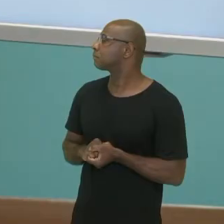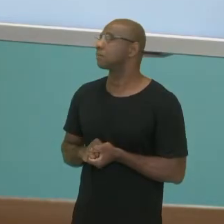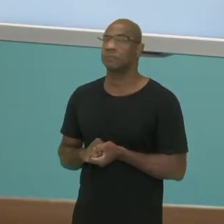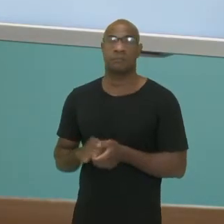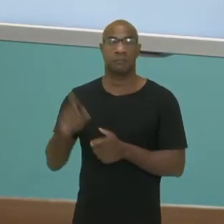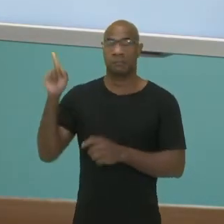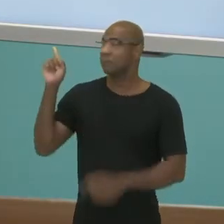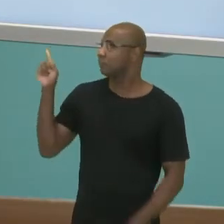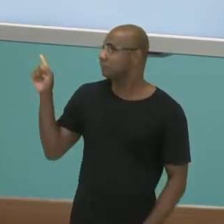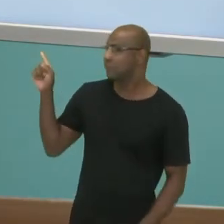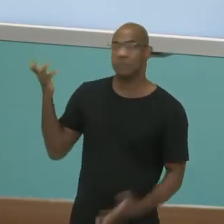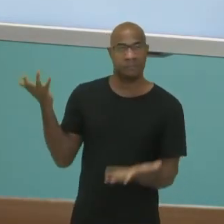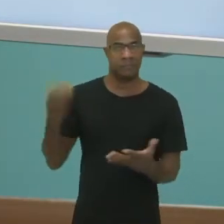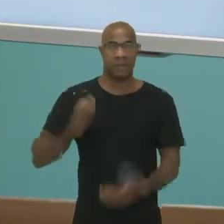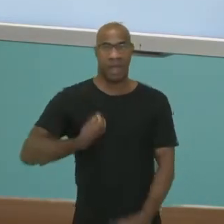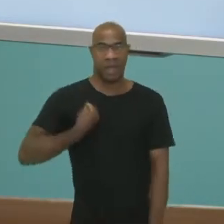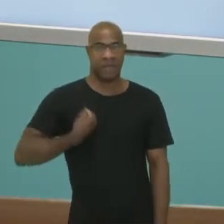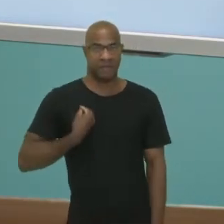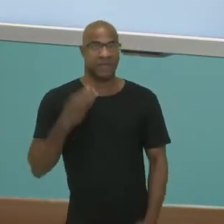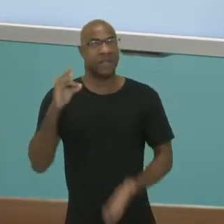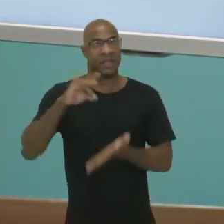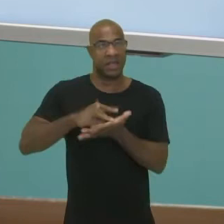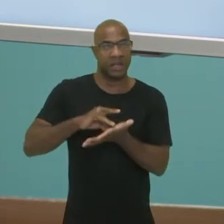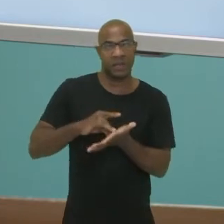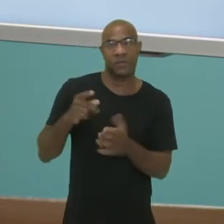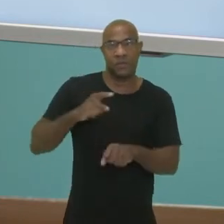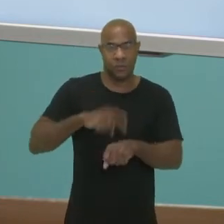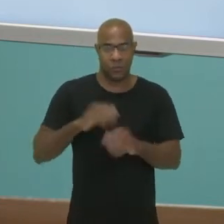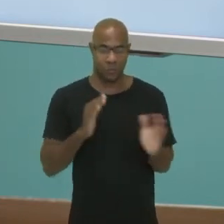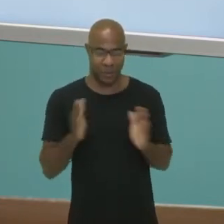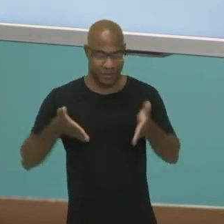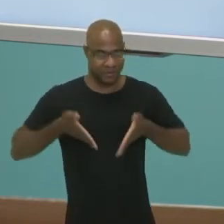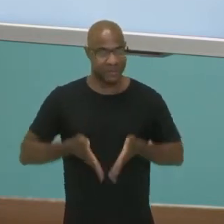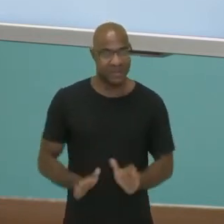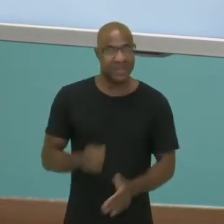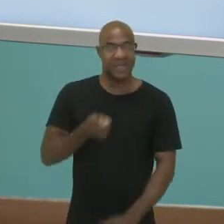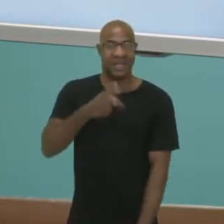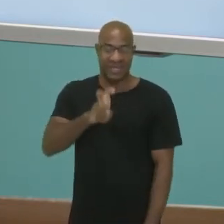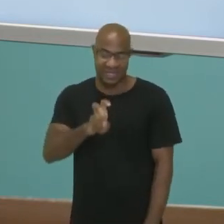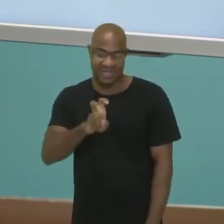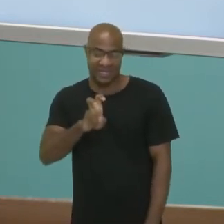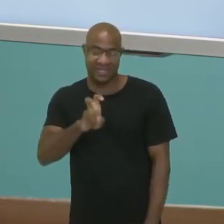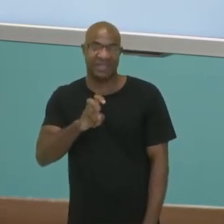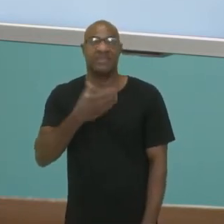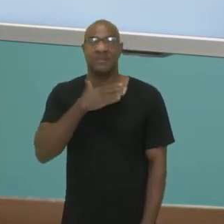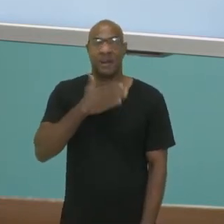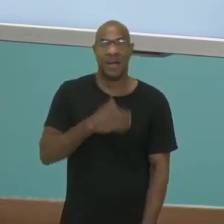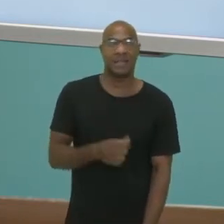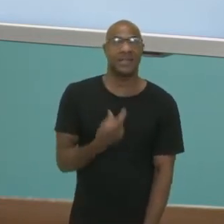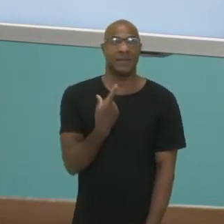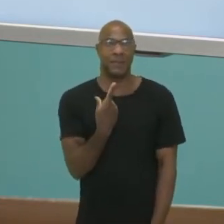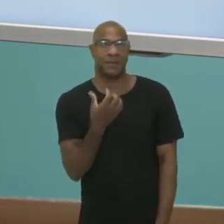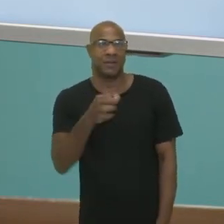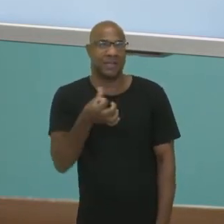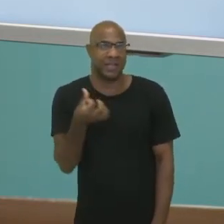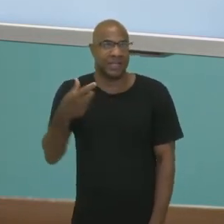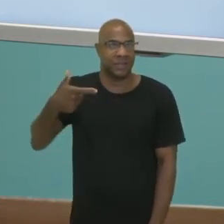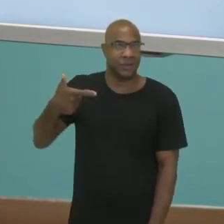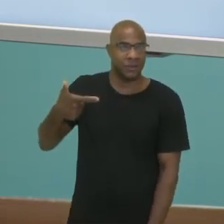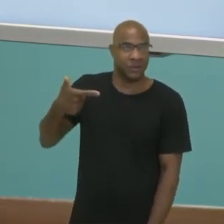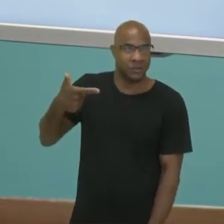aqui diz, né, que a vida real dela começou, né, no momento que ela nasceu, em 15 de março de 1962. O seu pai é corretor de